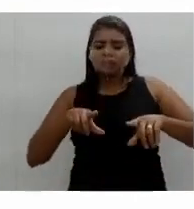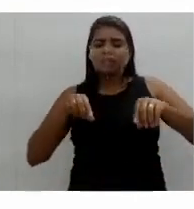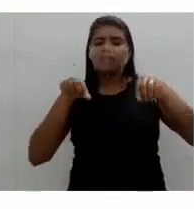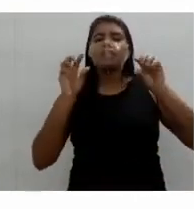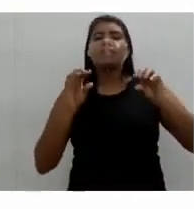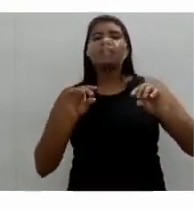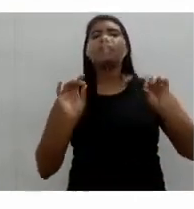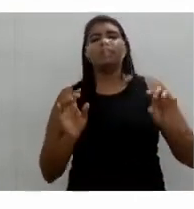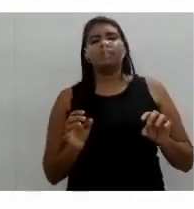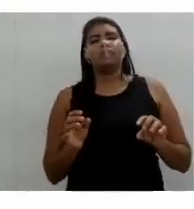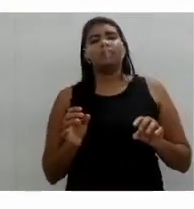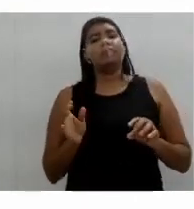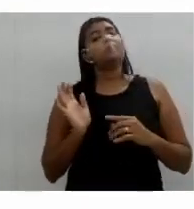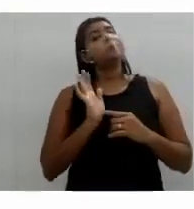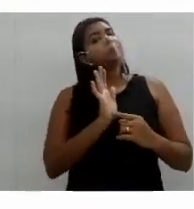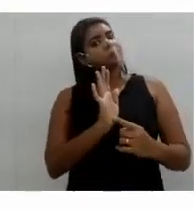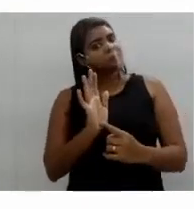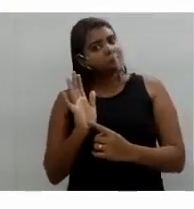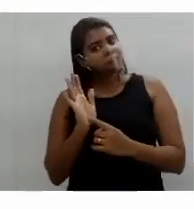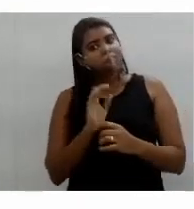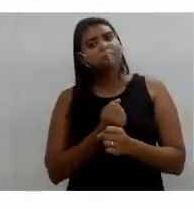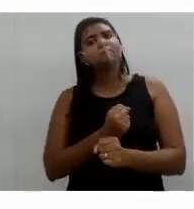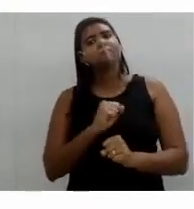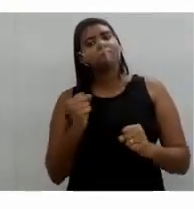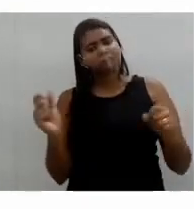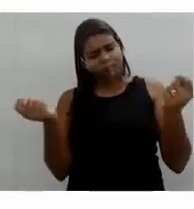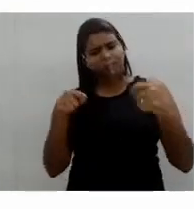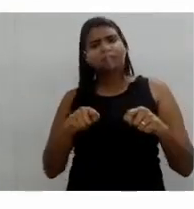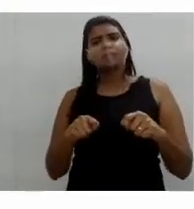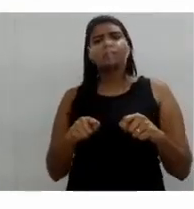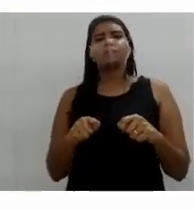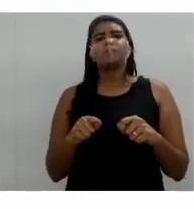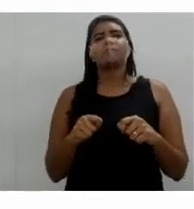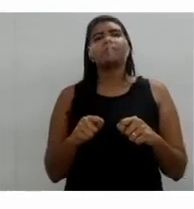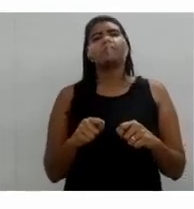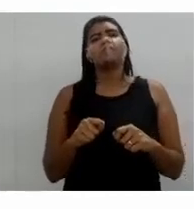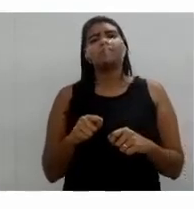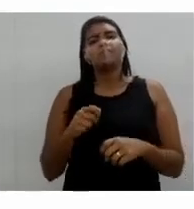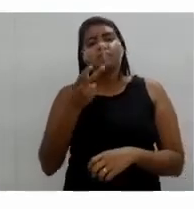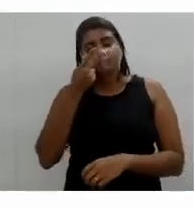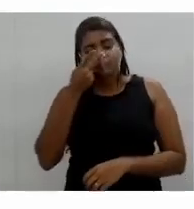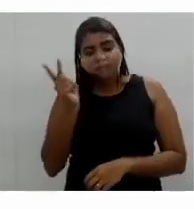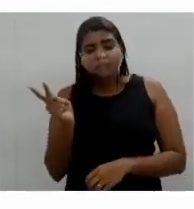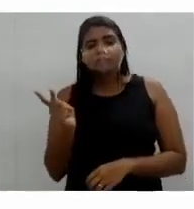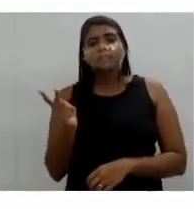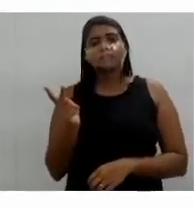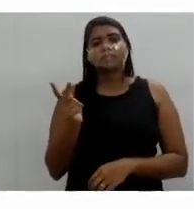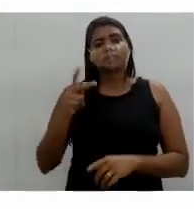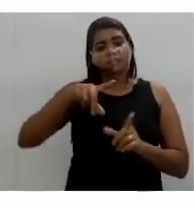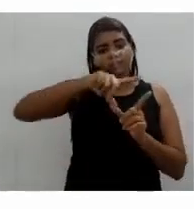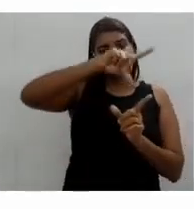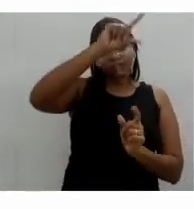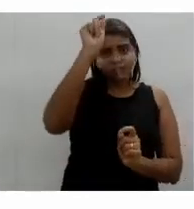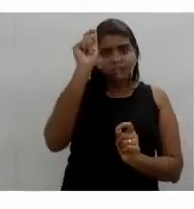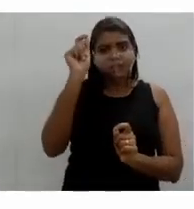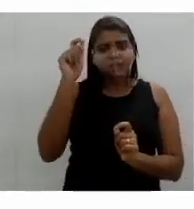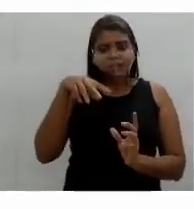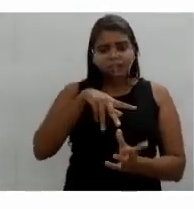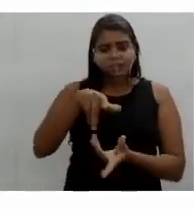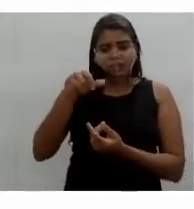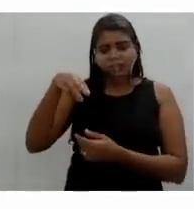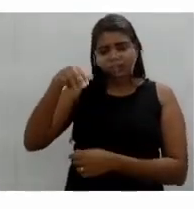essas evidências aí, elas trazem uma grande possibilidade de existência para a vida nesse planeta. Então isso é mais